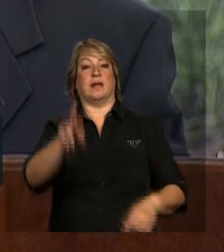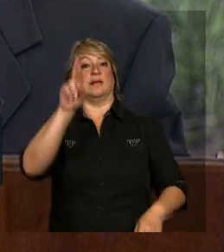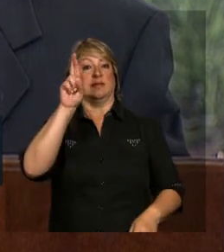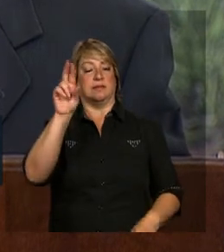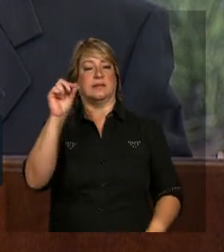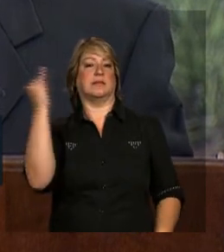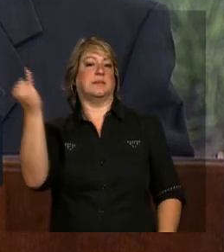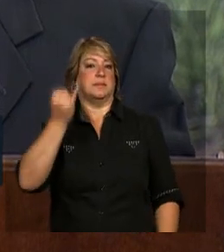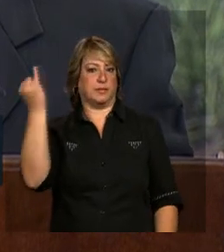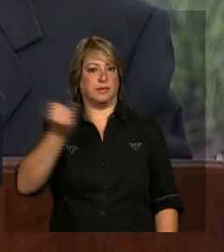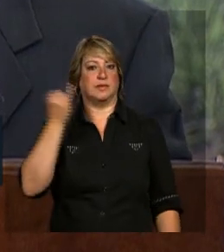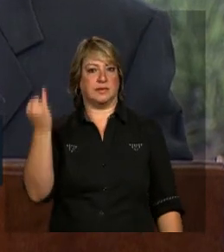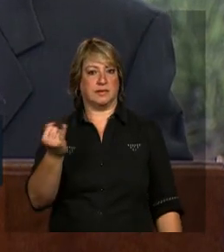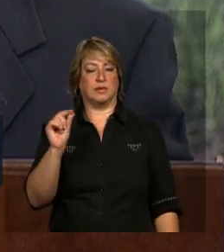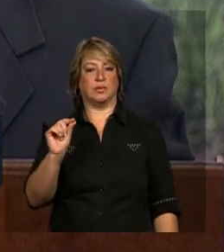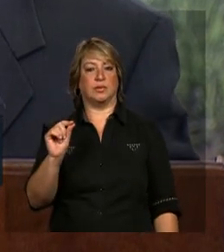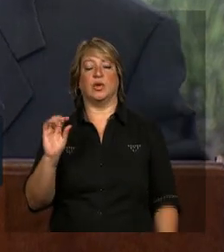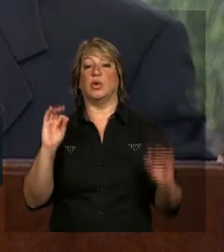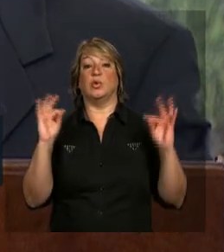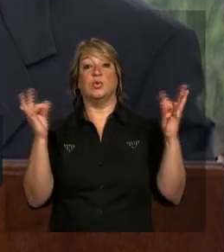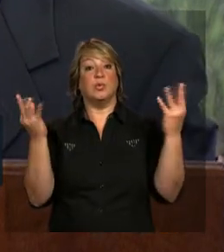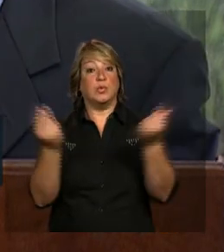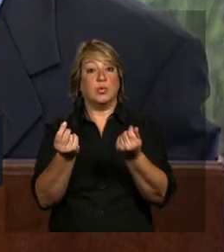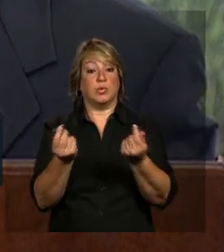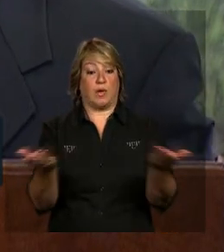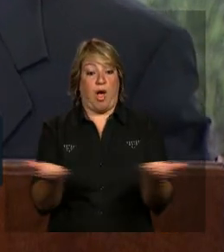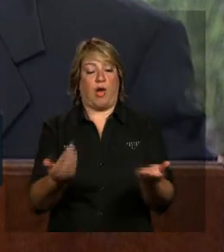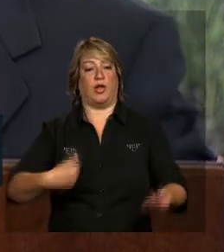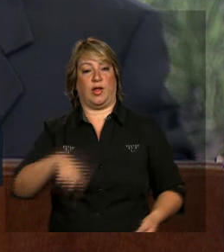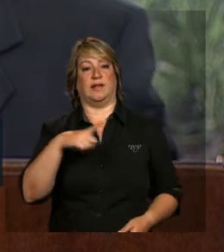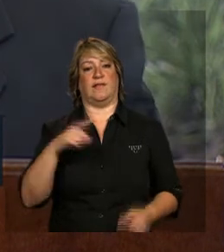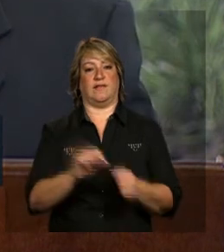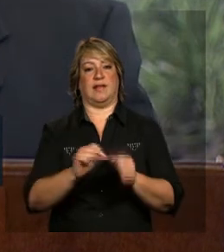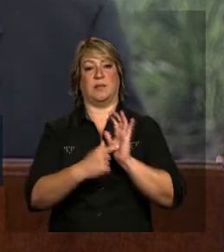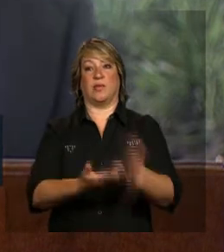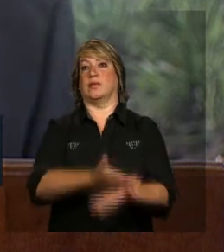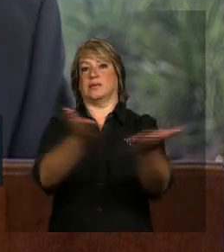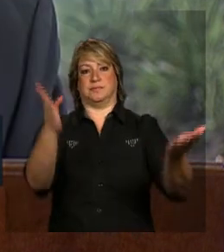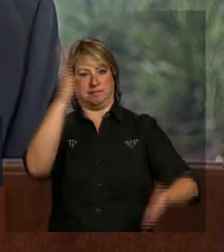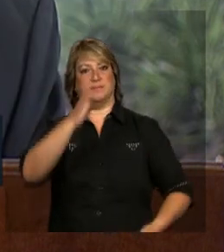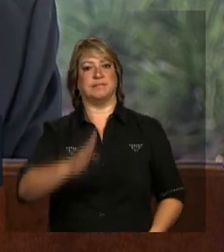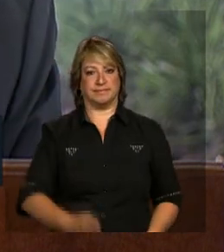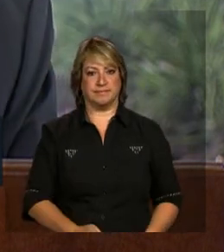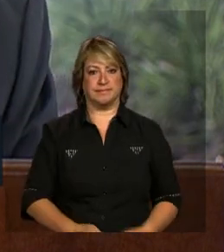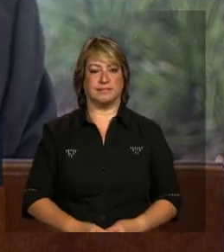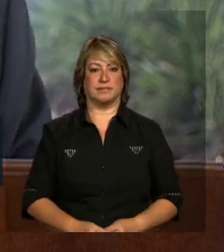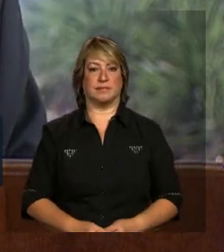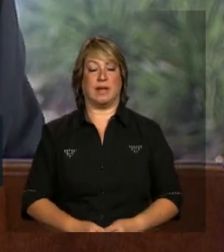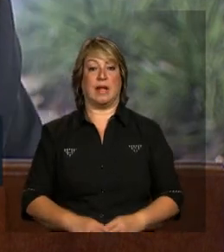decisivo em tudo quanto nesse momento Estamos apresentando ao país é